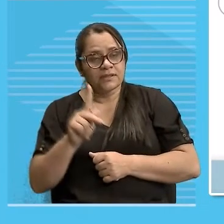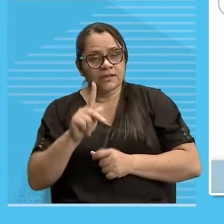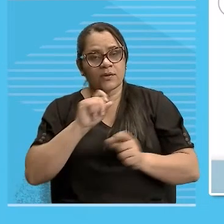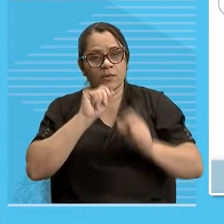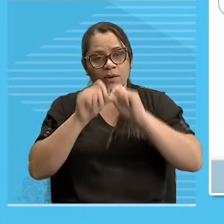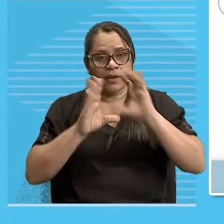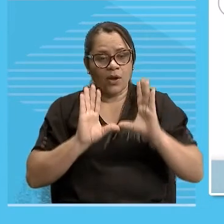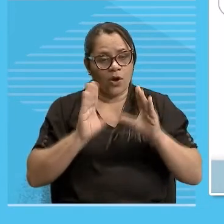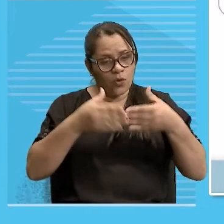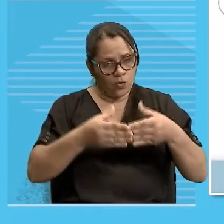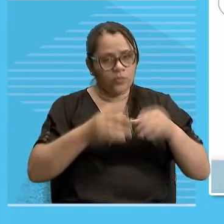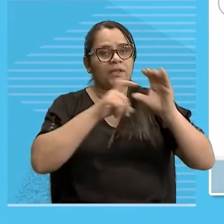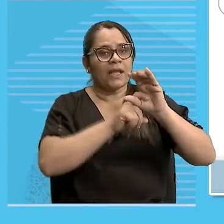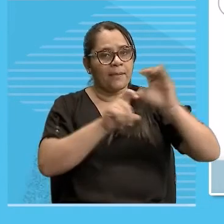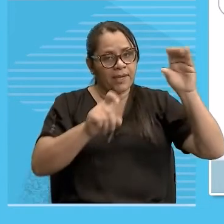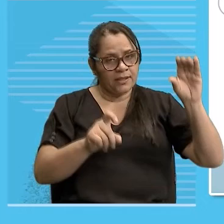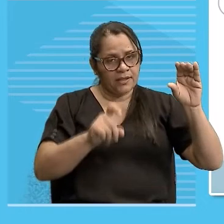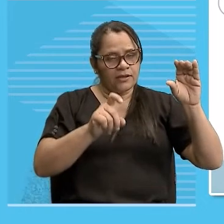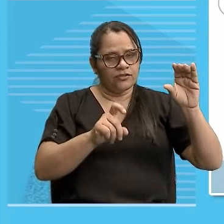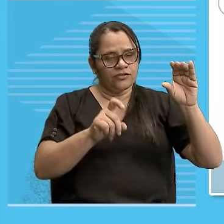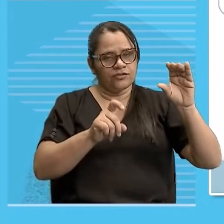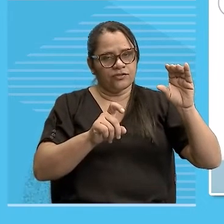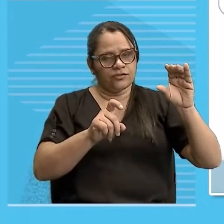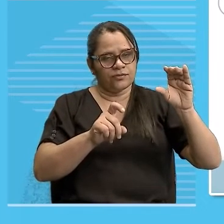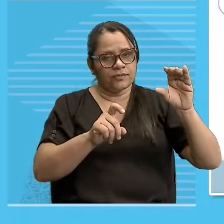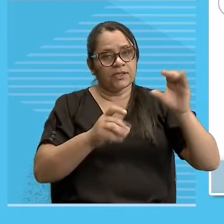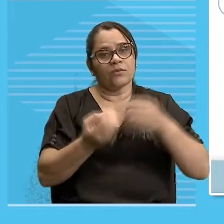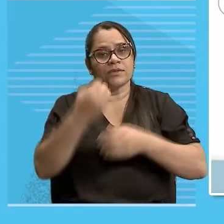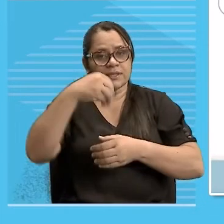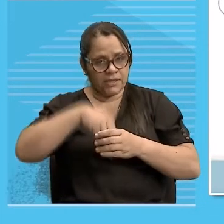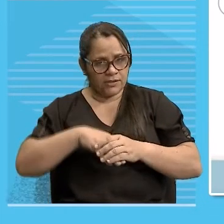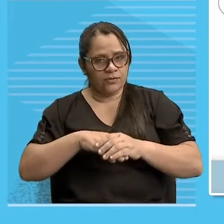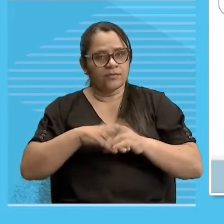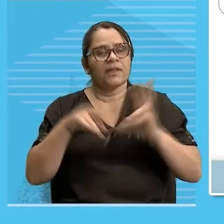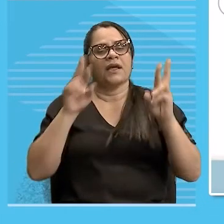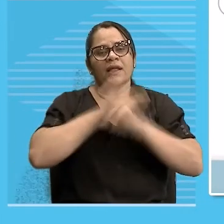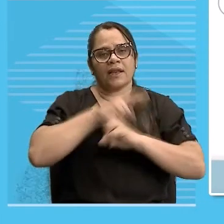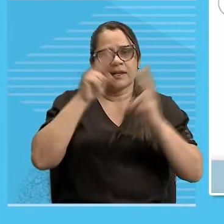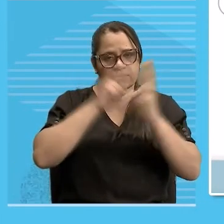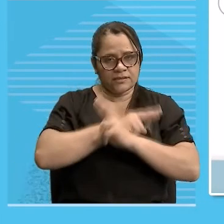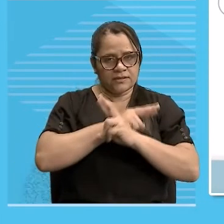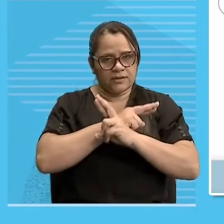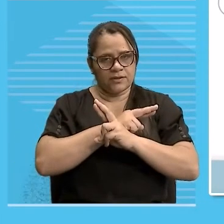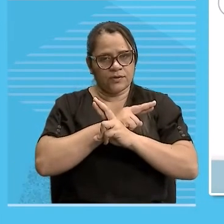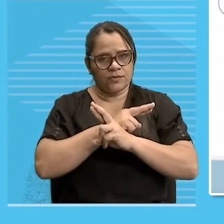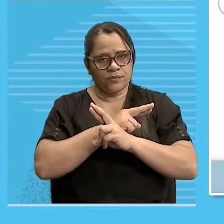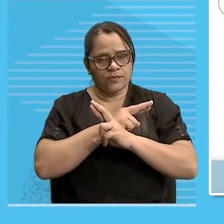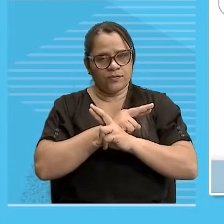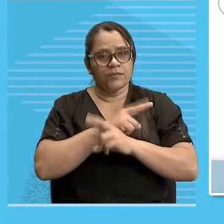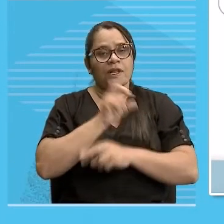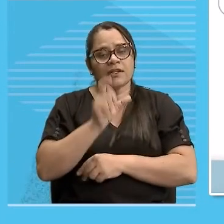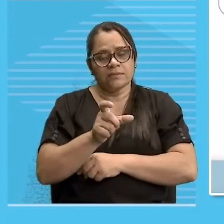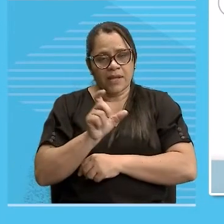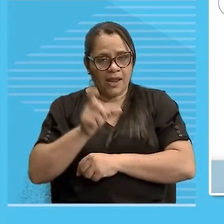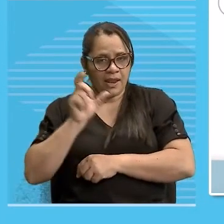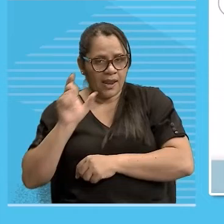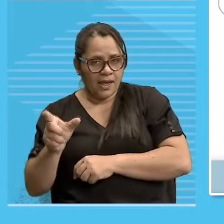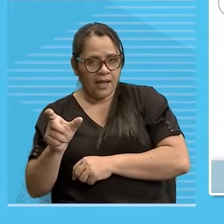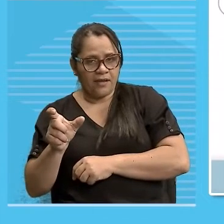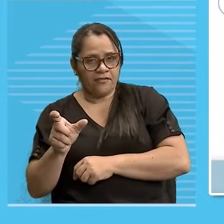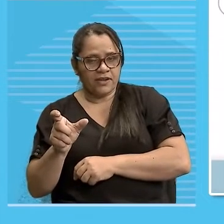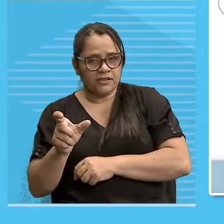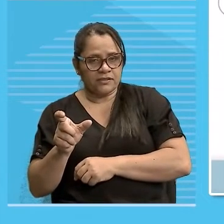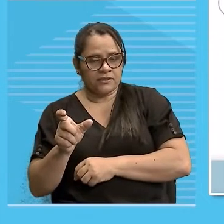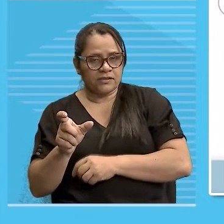independentes. Por exemplo, dentro da relação, entre os termos da oração, ou entre as